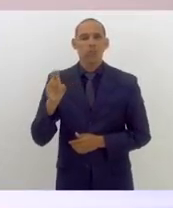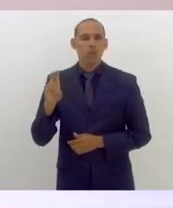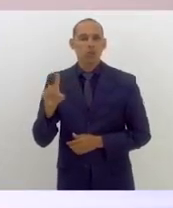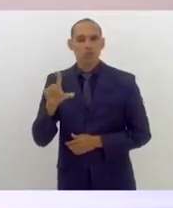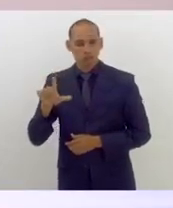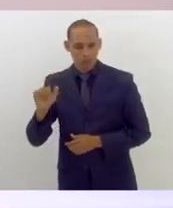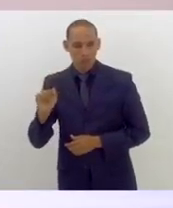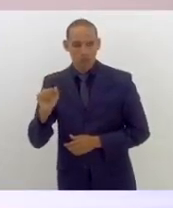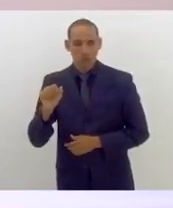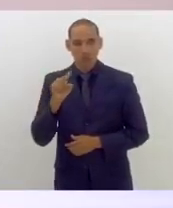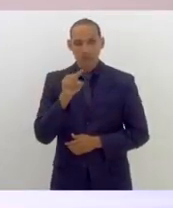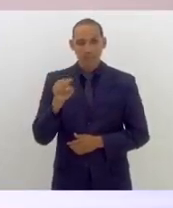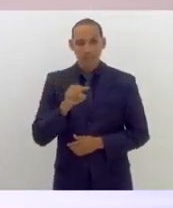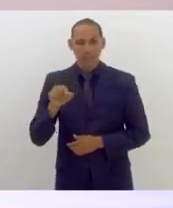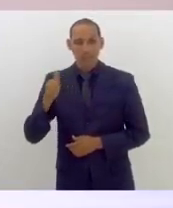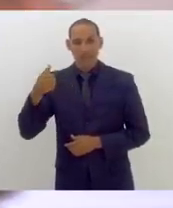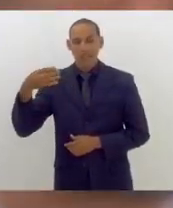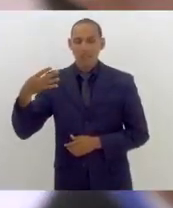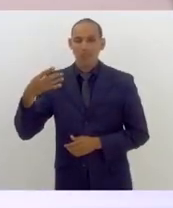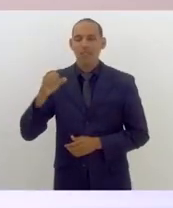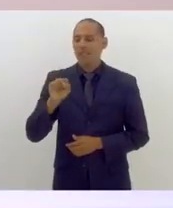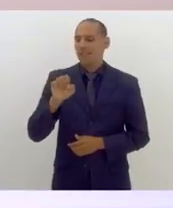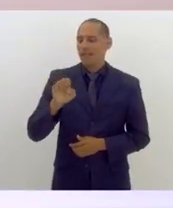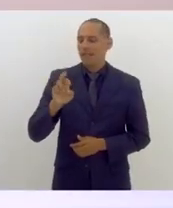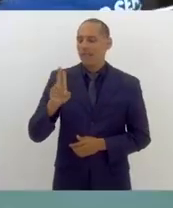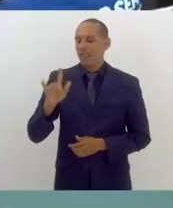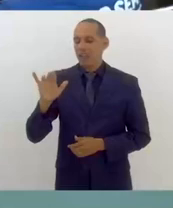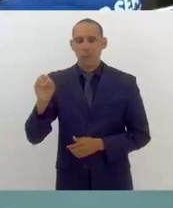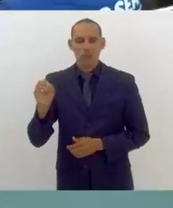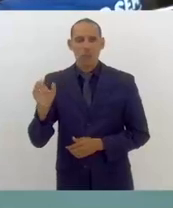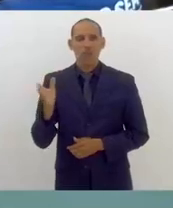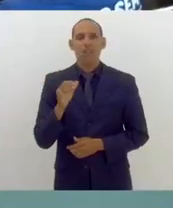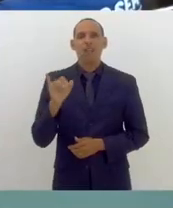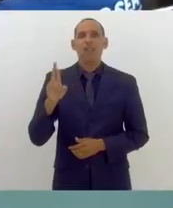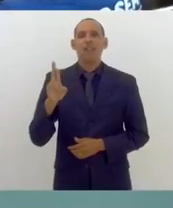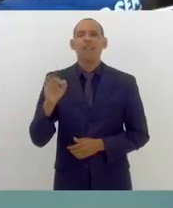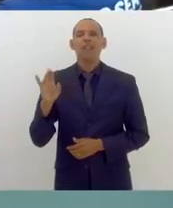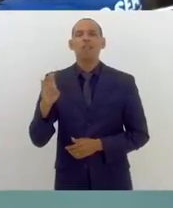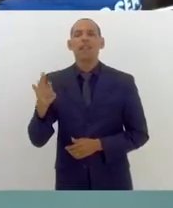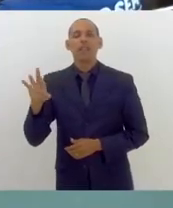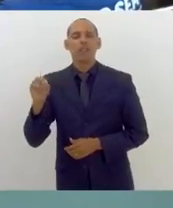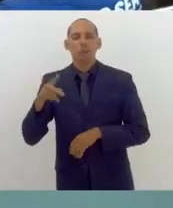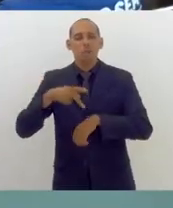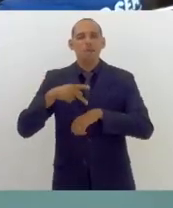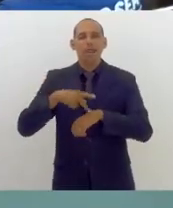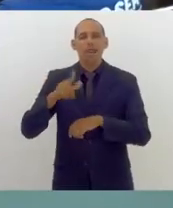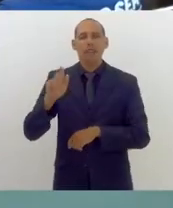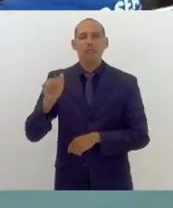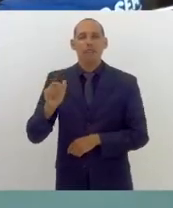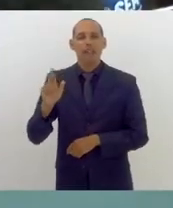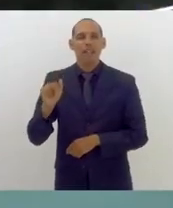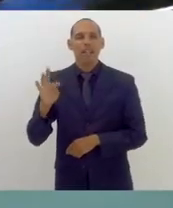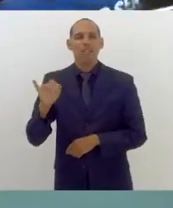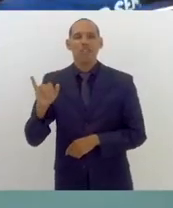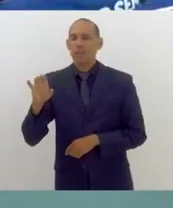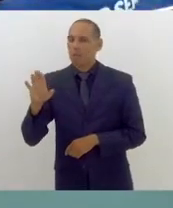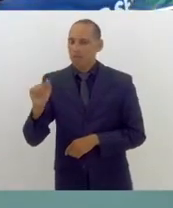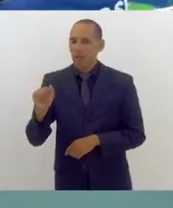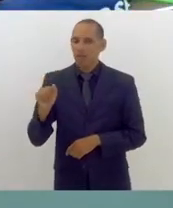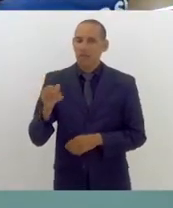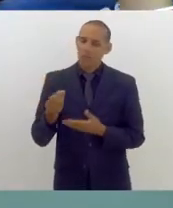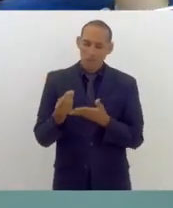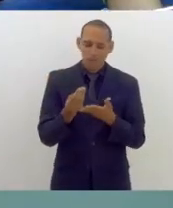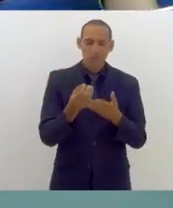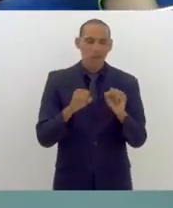não 14 que é o Sérgio Ribeiro Pedra de Guaratiba por não senhor passa para